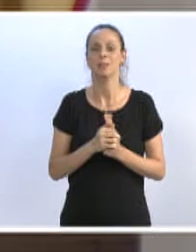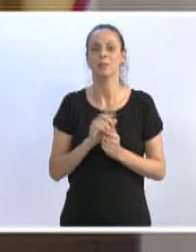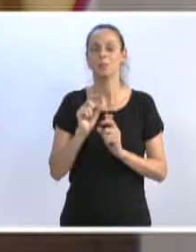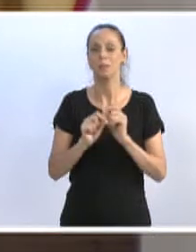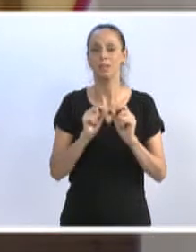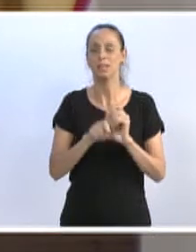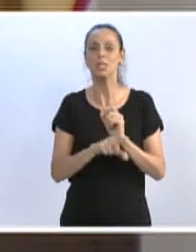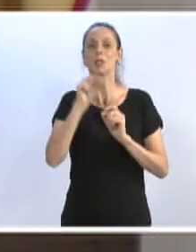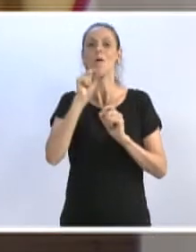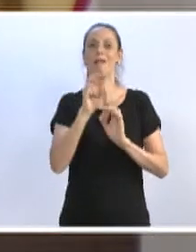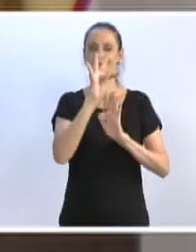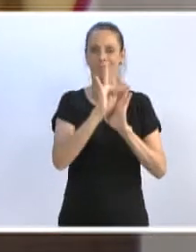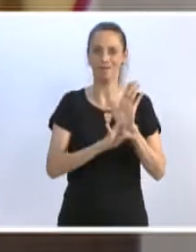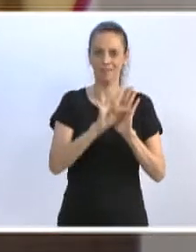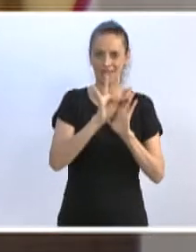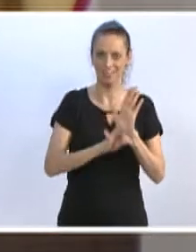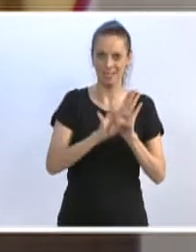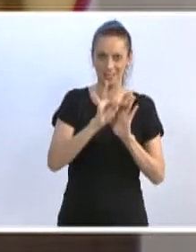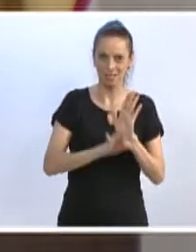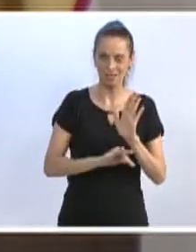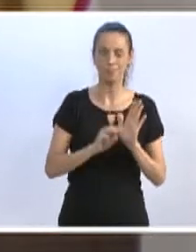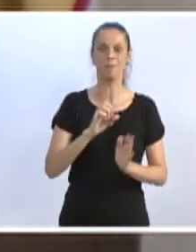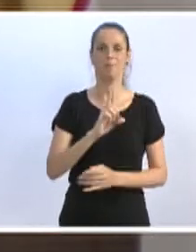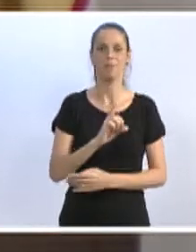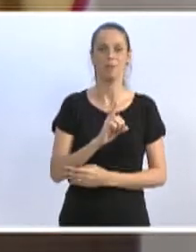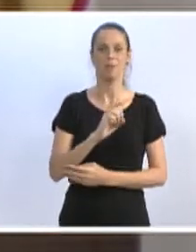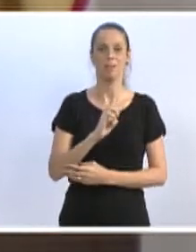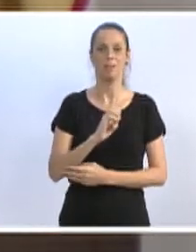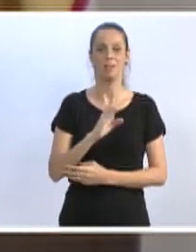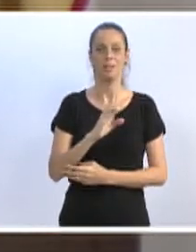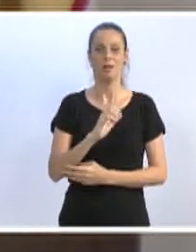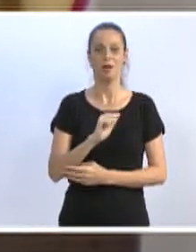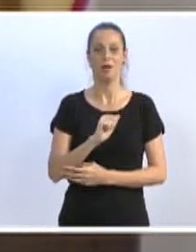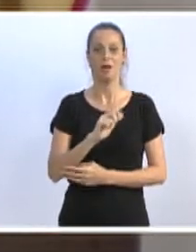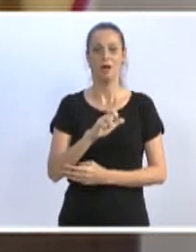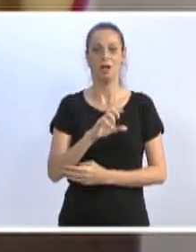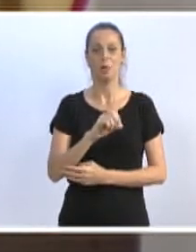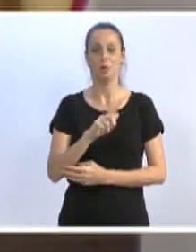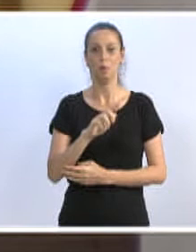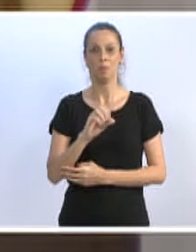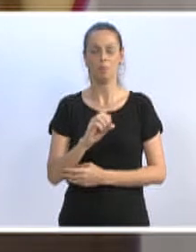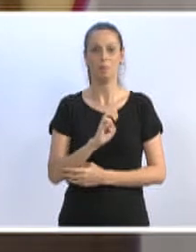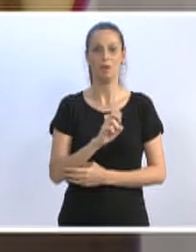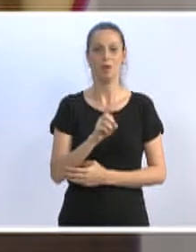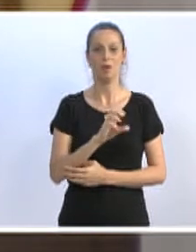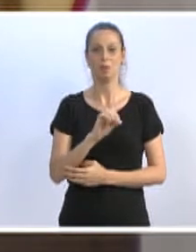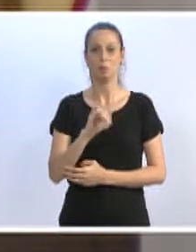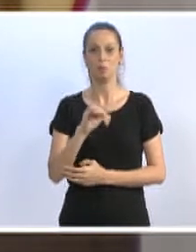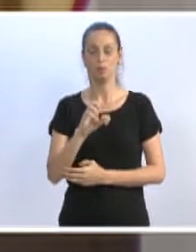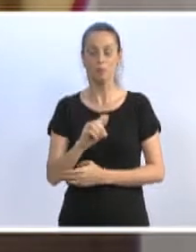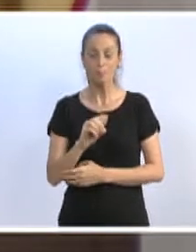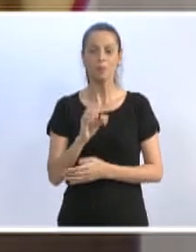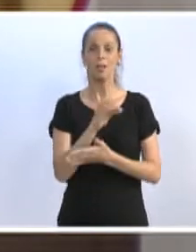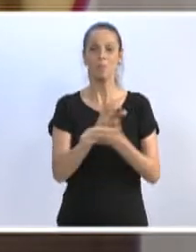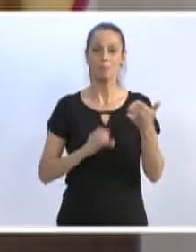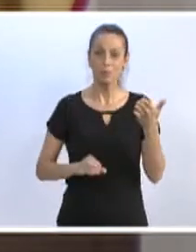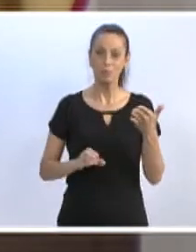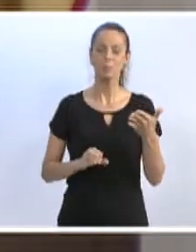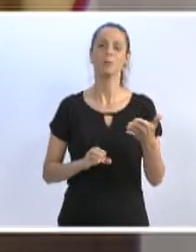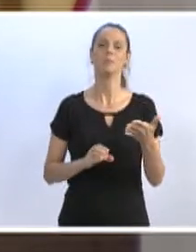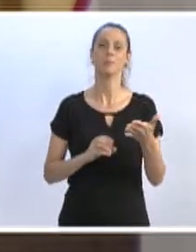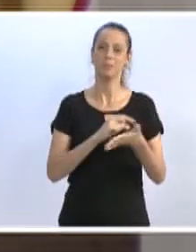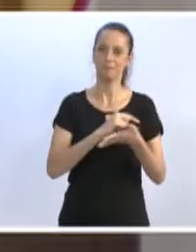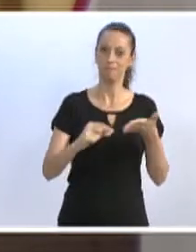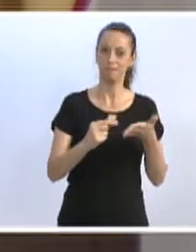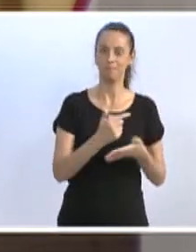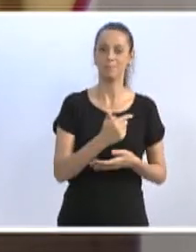3.000 anos atrás, o Decálogo, do Êxodo, capítulo 20, versículos de 1 a 17. Não